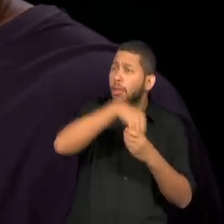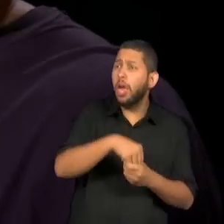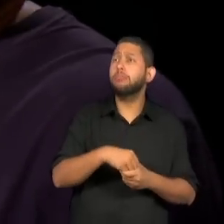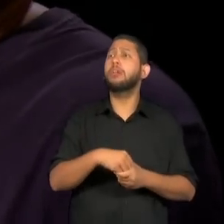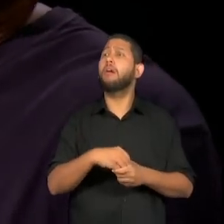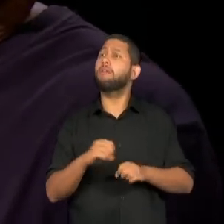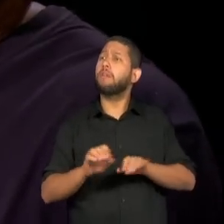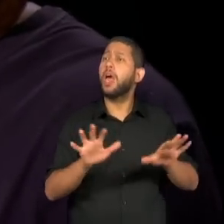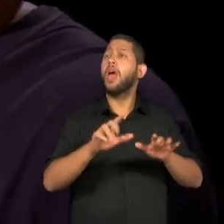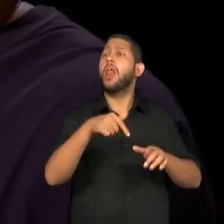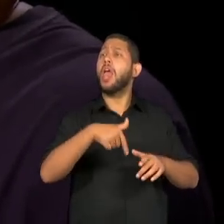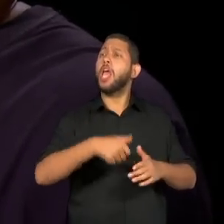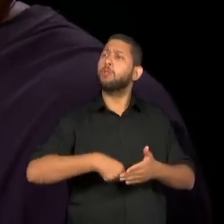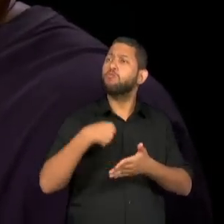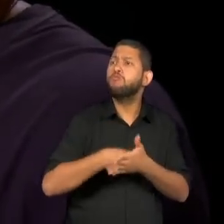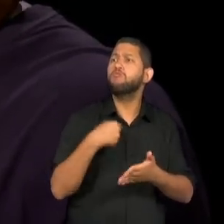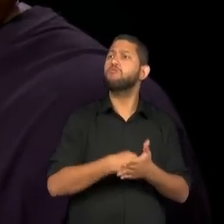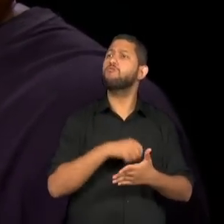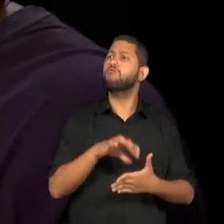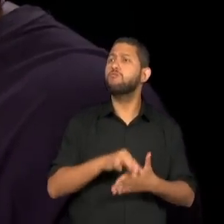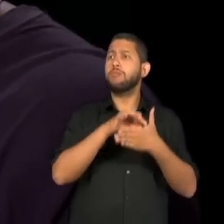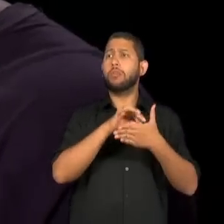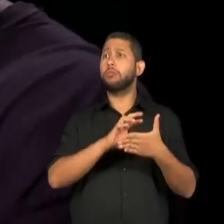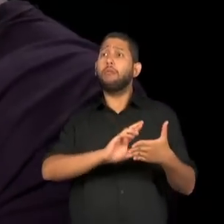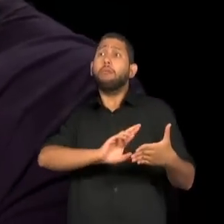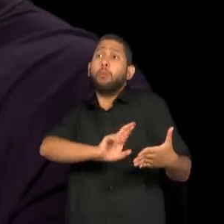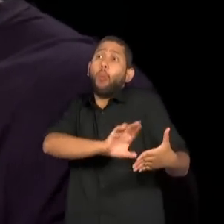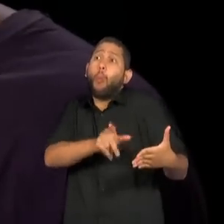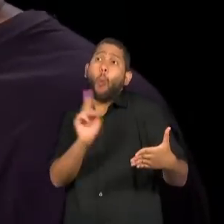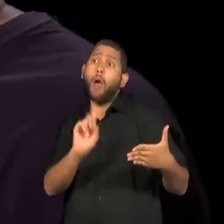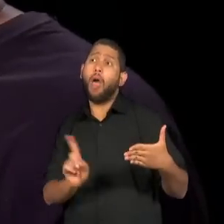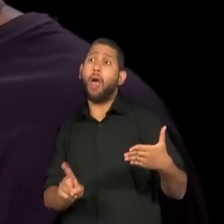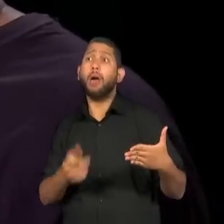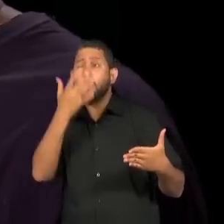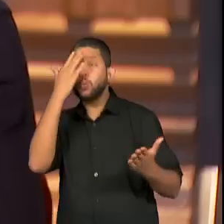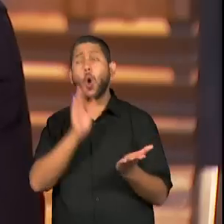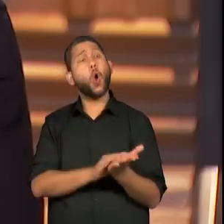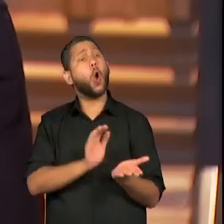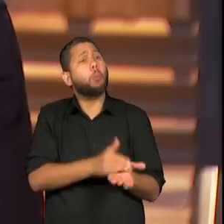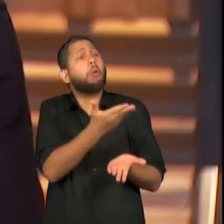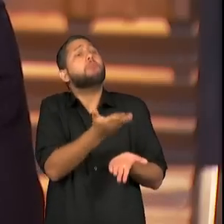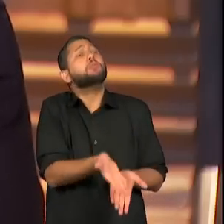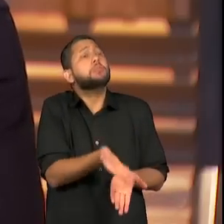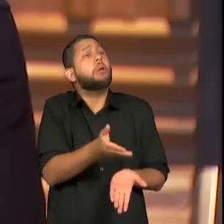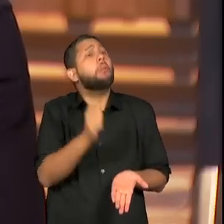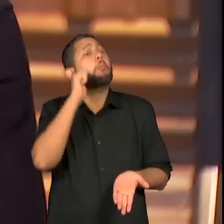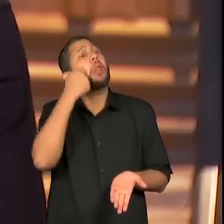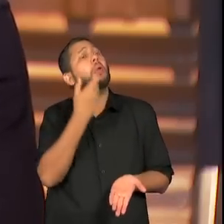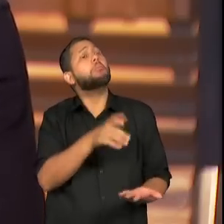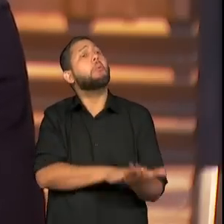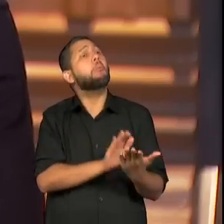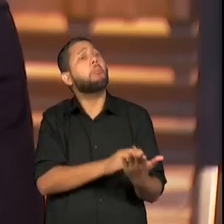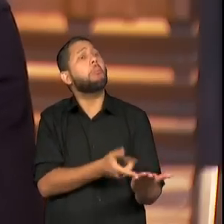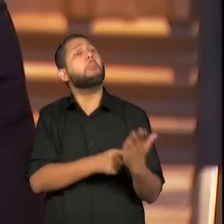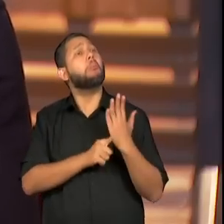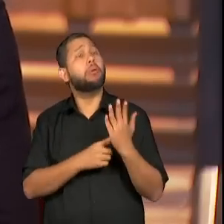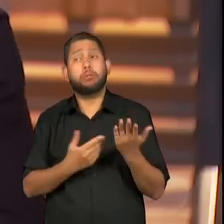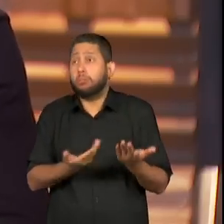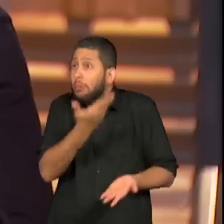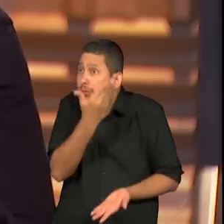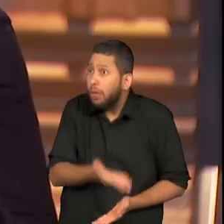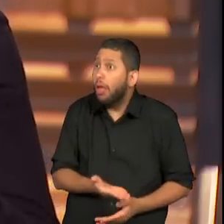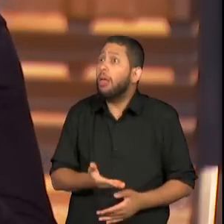E às vezes cobra-se posicionamento de onde não tem, né? E às vezes também a pessoa sendo preta,